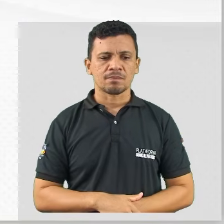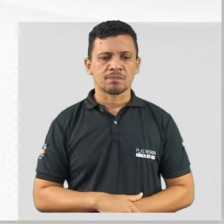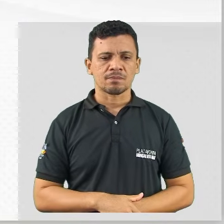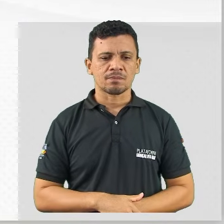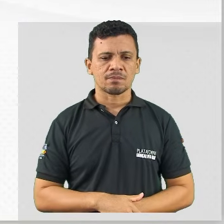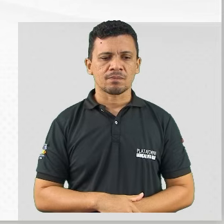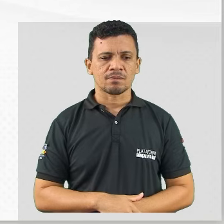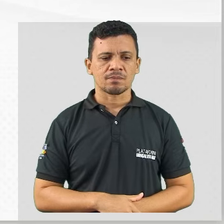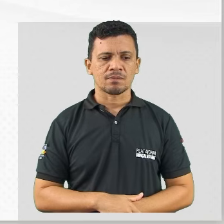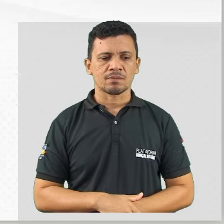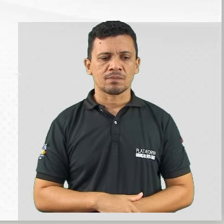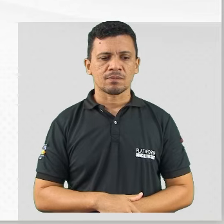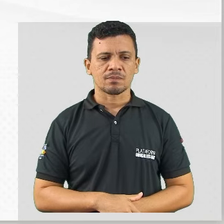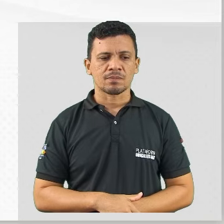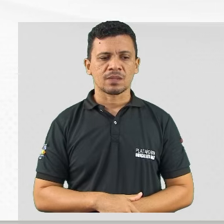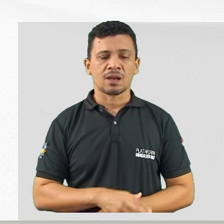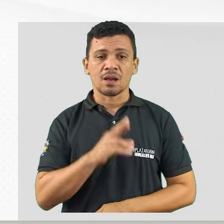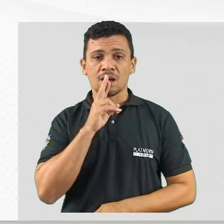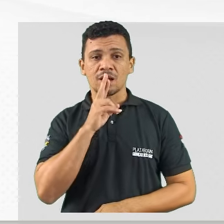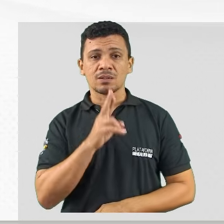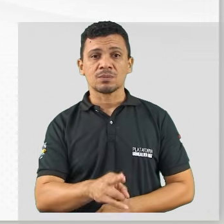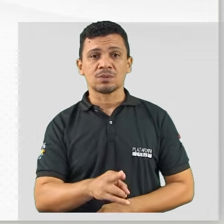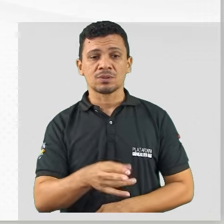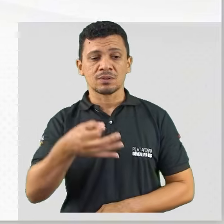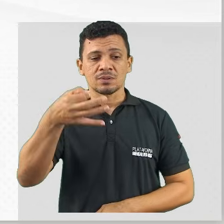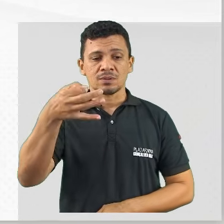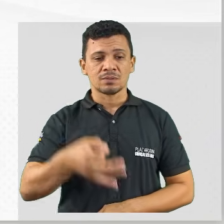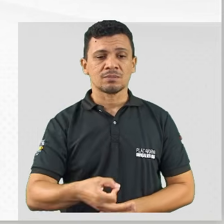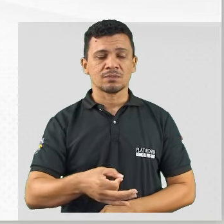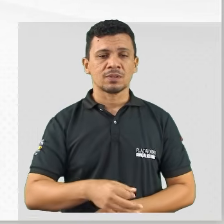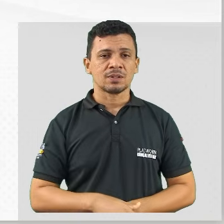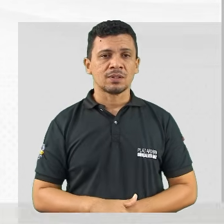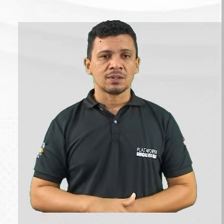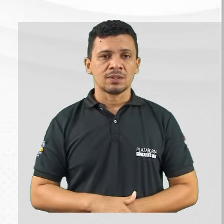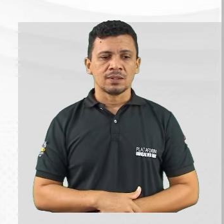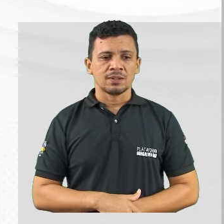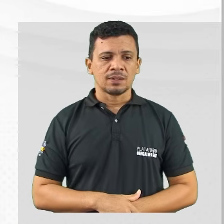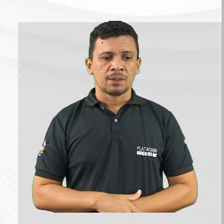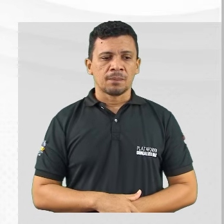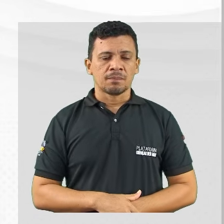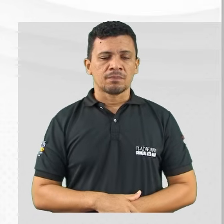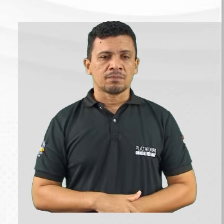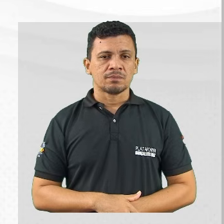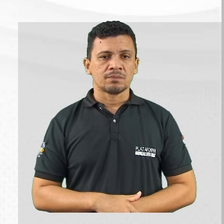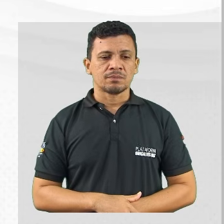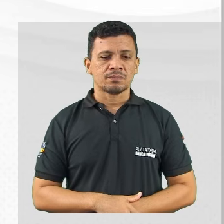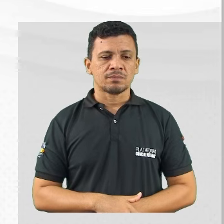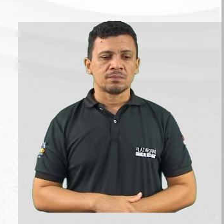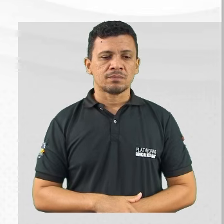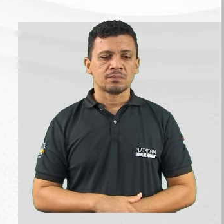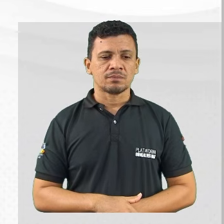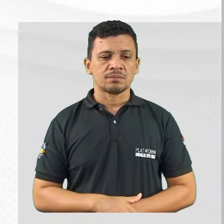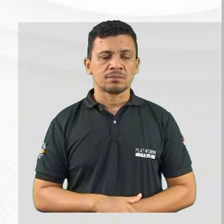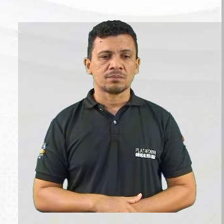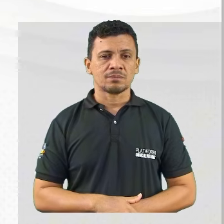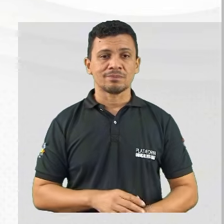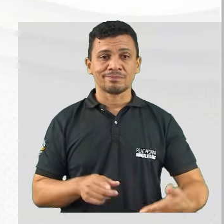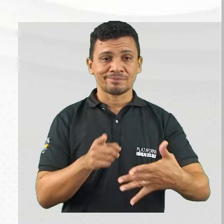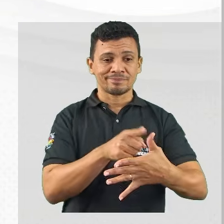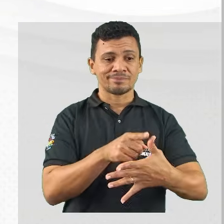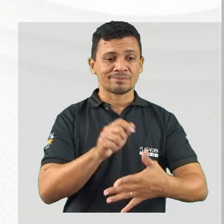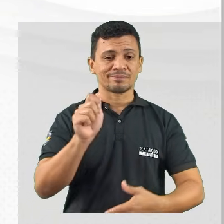Acabou não tendo aqui, mas a resposta da nossa questão, a resposta correta seria